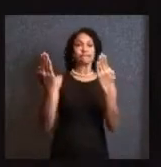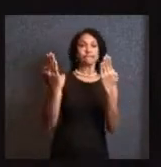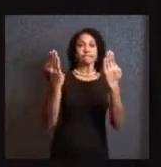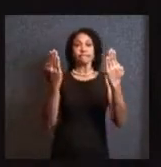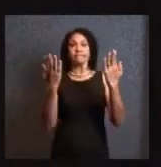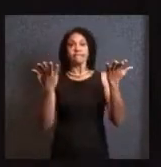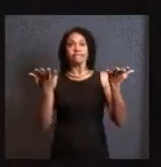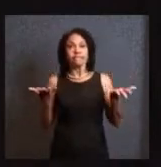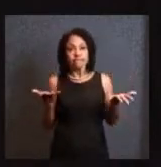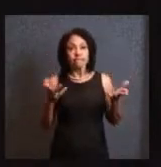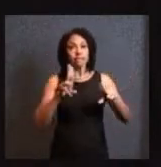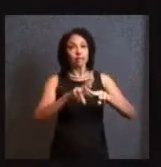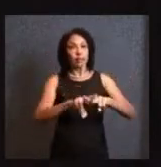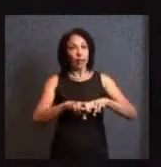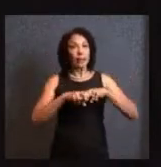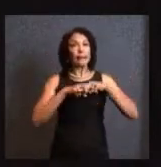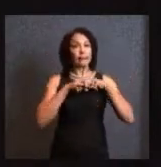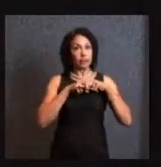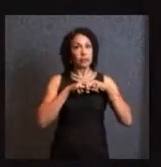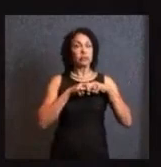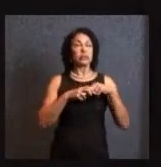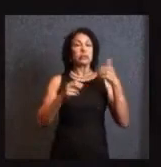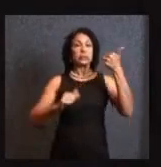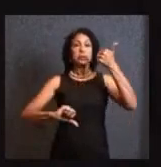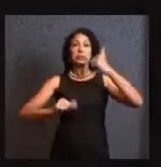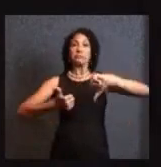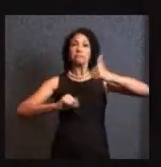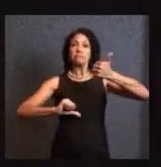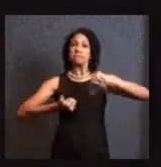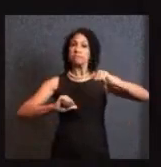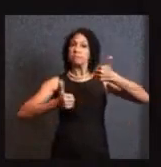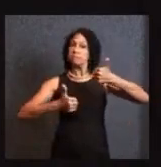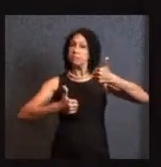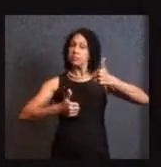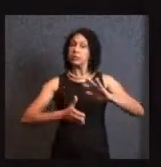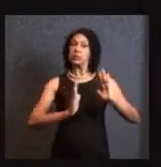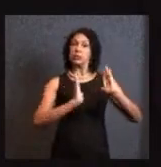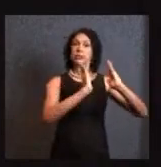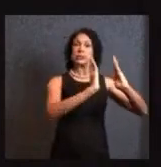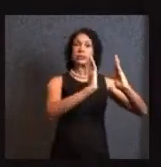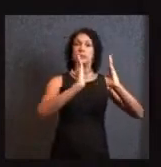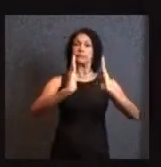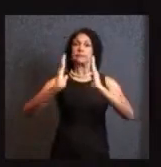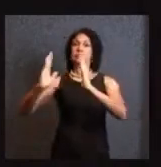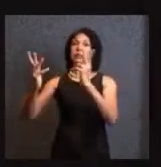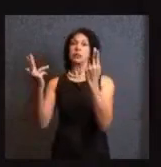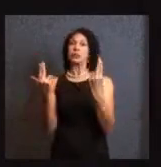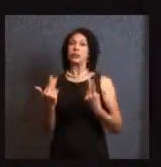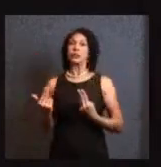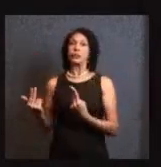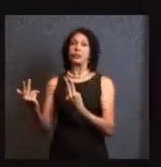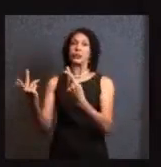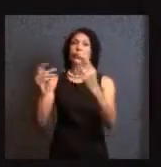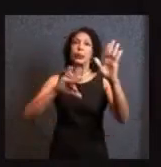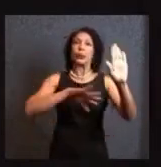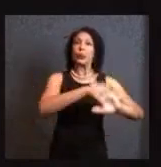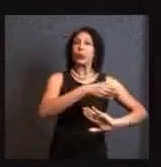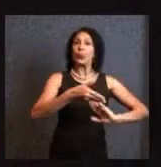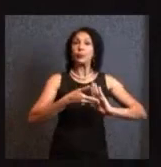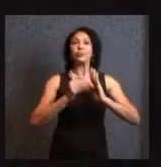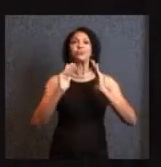comparabilidade. Por isso que as avaliações, elas precisam ter o mesmo padrão em todas as escolas. Então, o